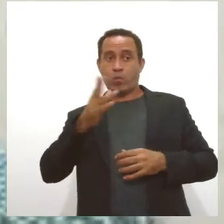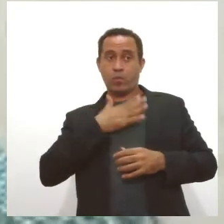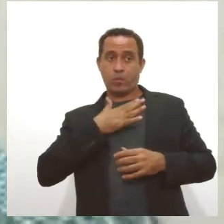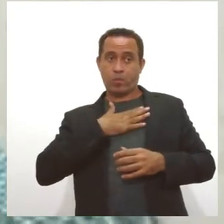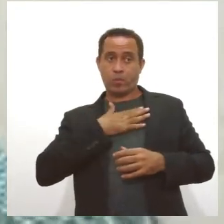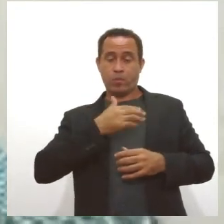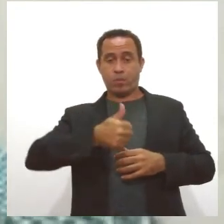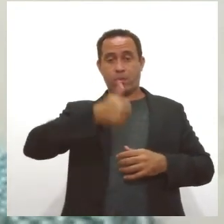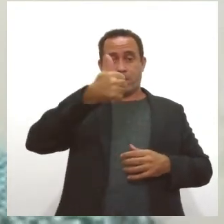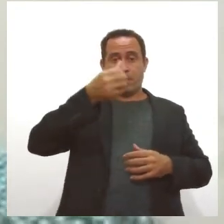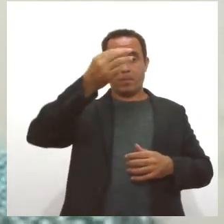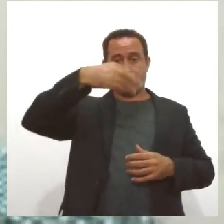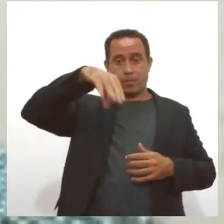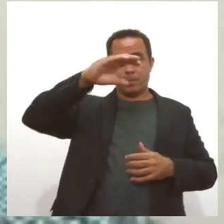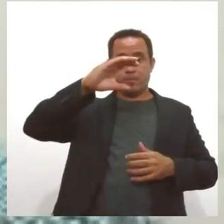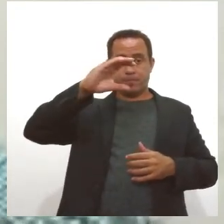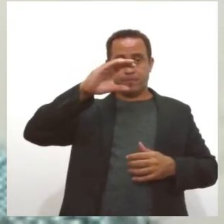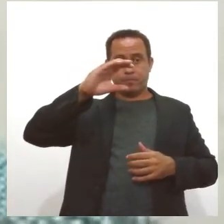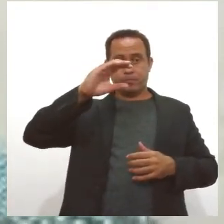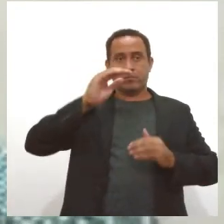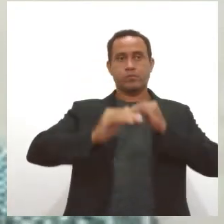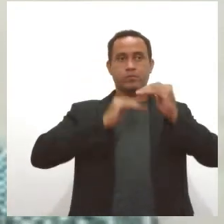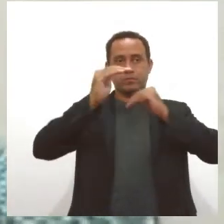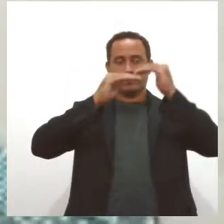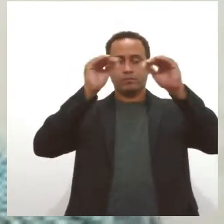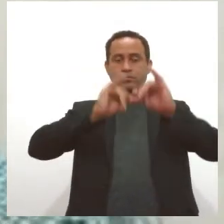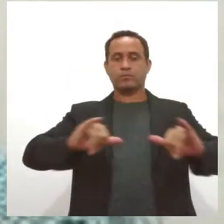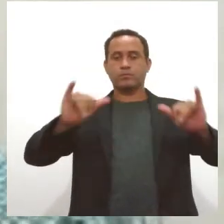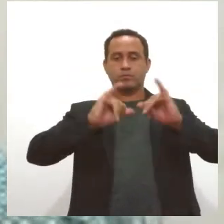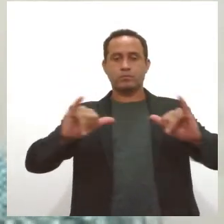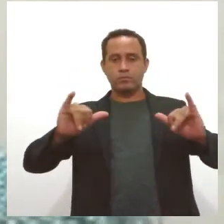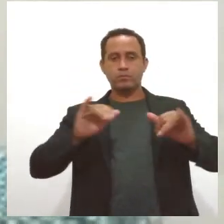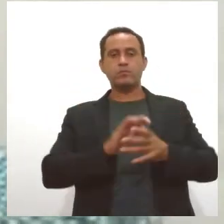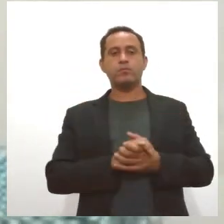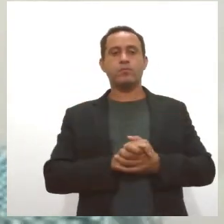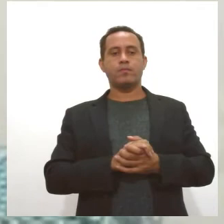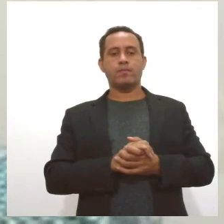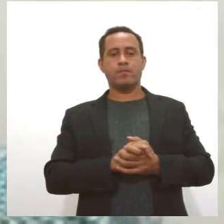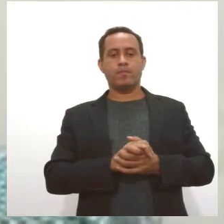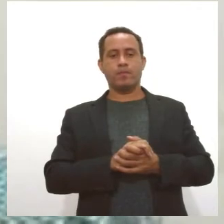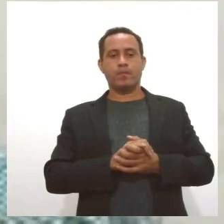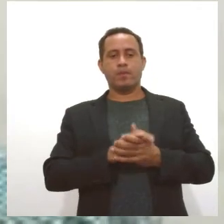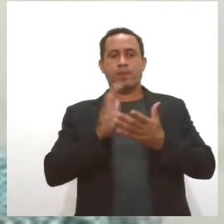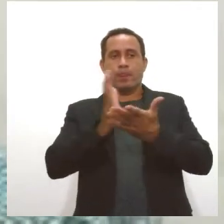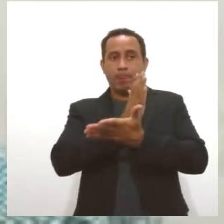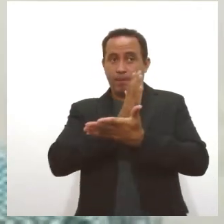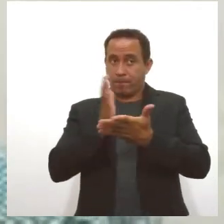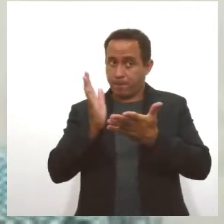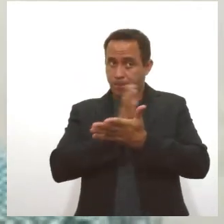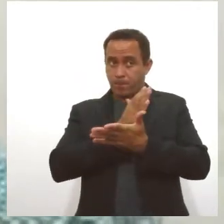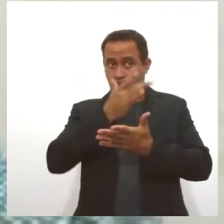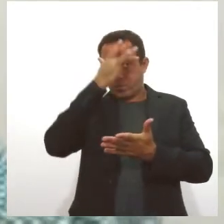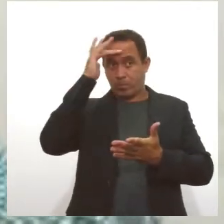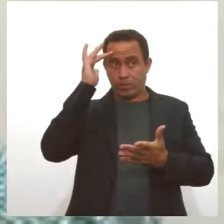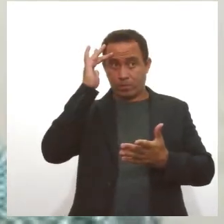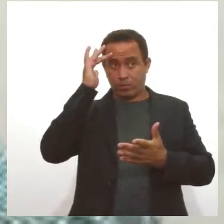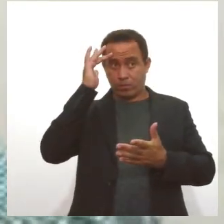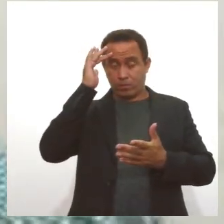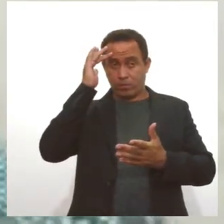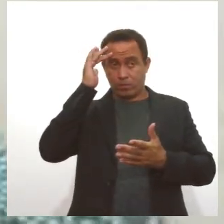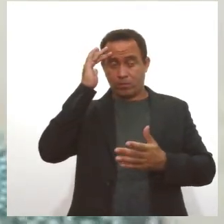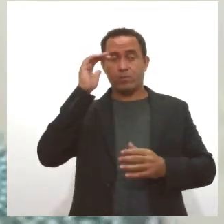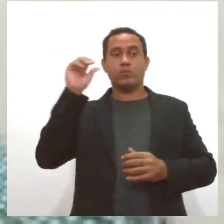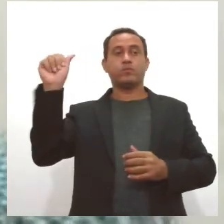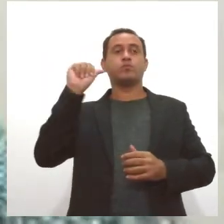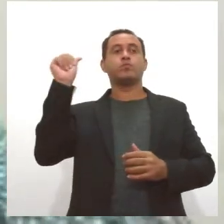1º de março vamos estar desenvolvendo essa campanha, onde algumas personalidades vão estar